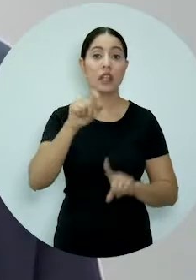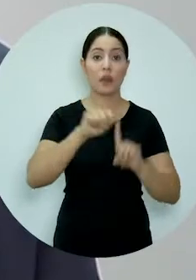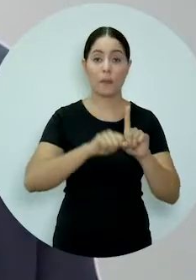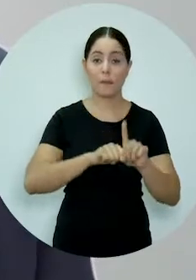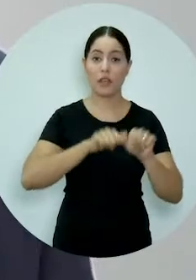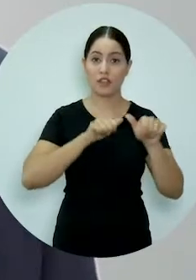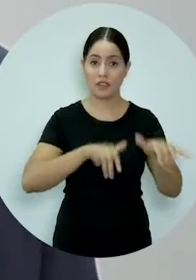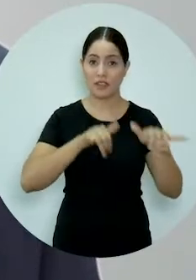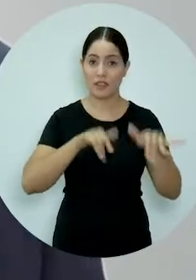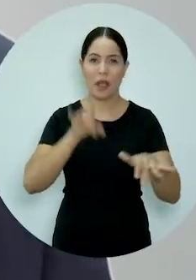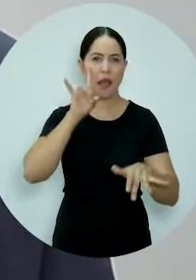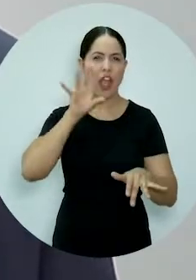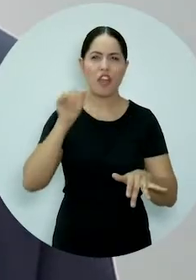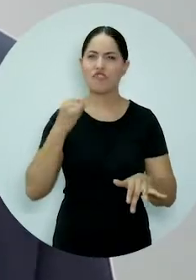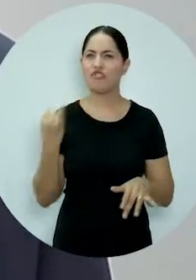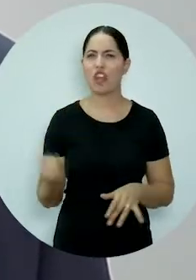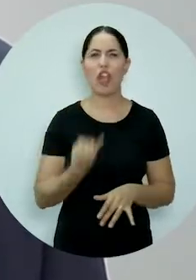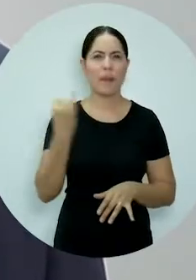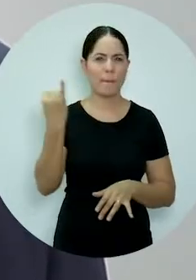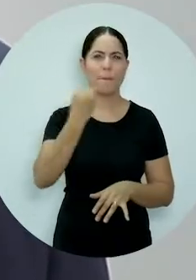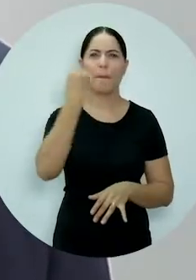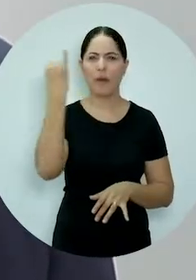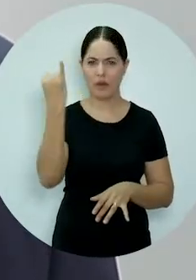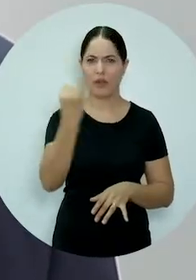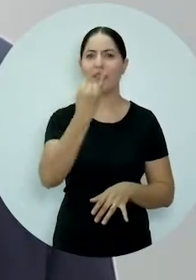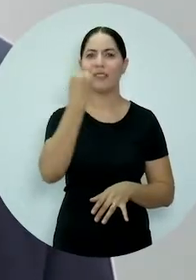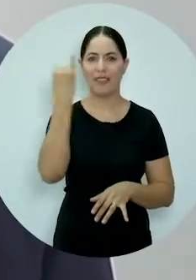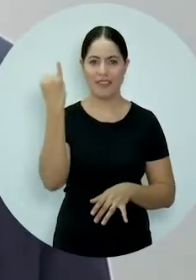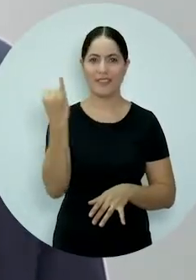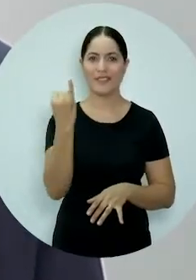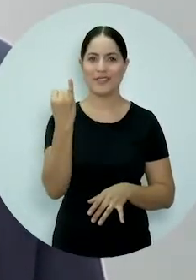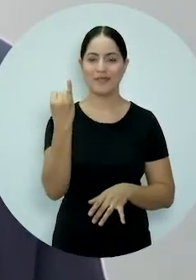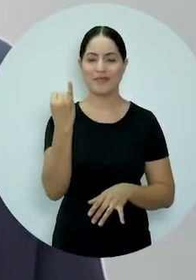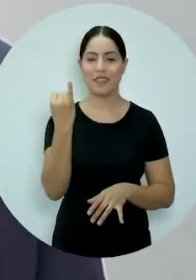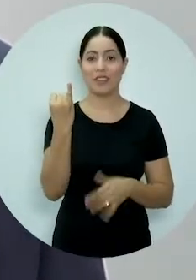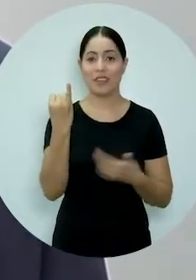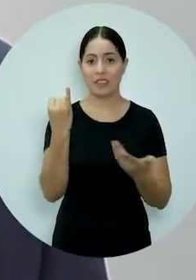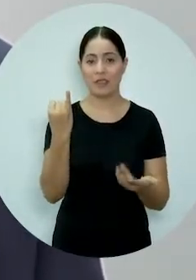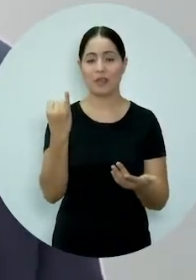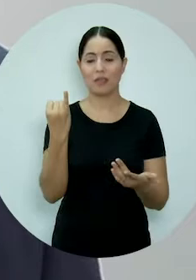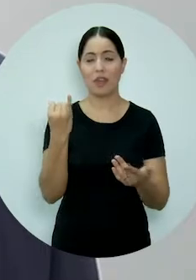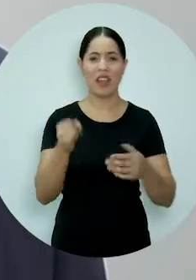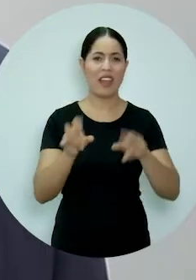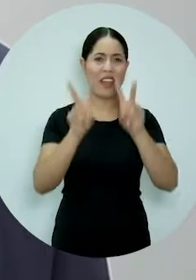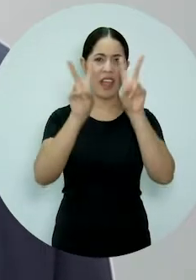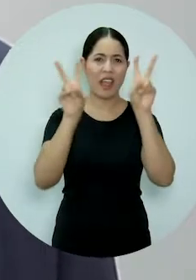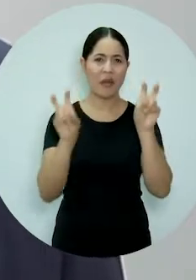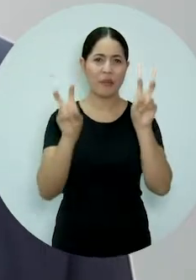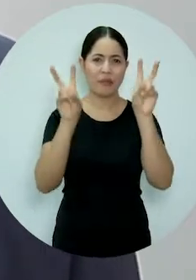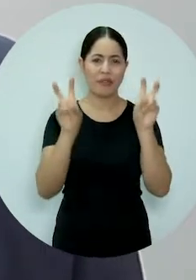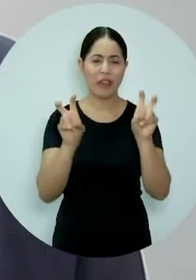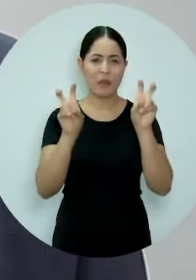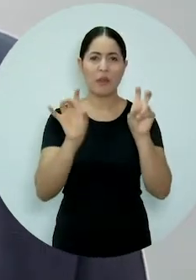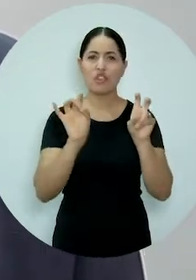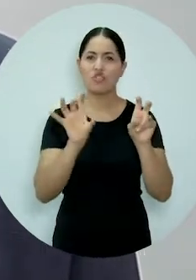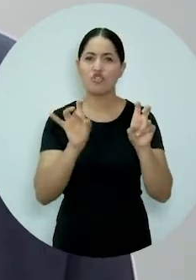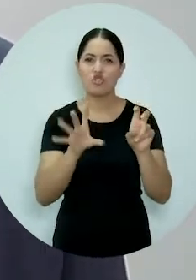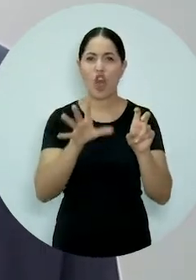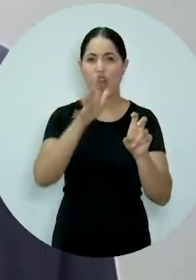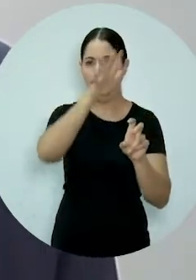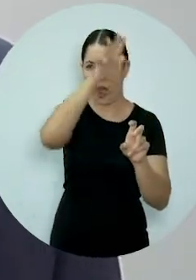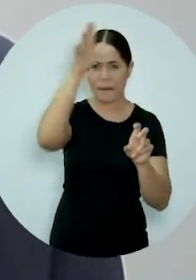do Dia da Amazônia. Então, o tema é muito importante, muito próximo a nós, e não é um assunto apenas